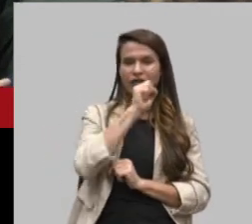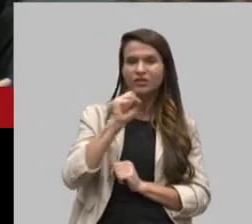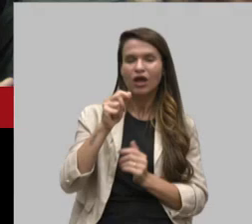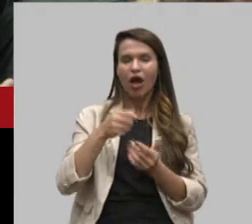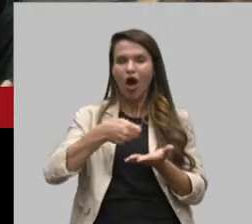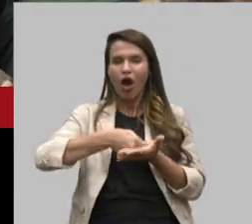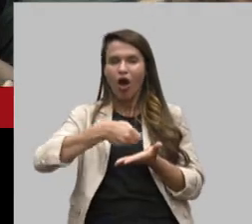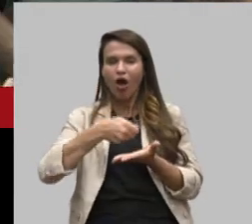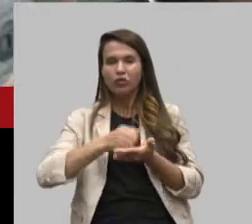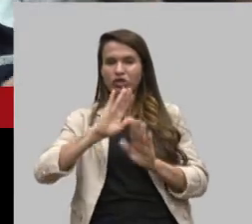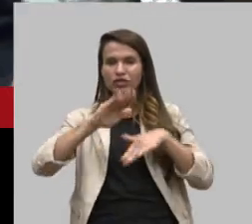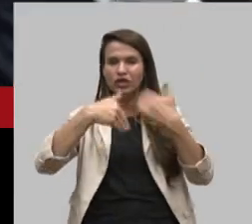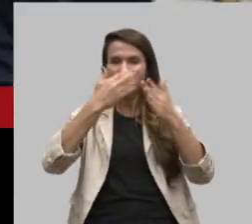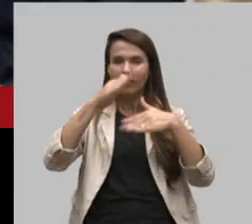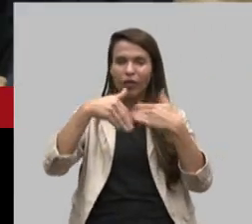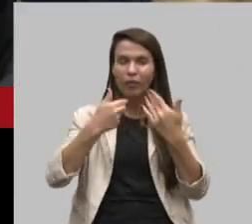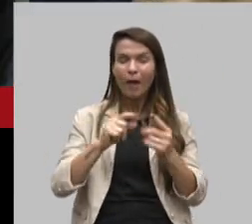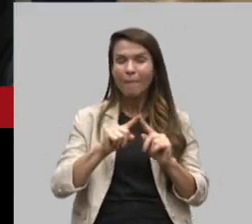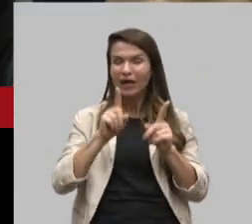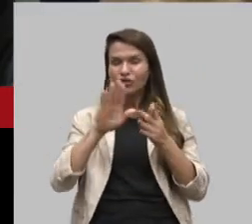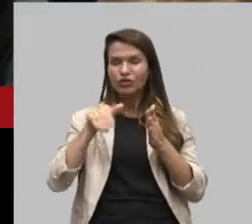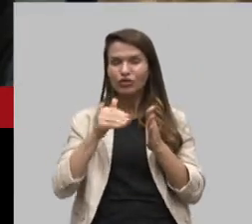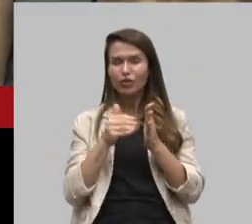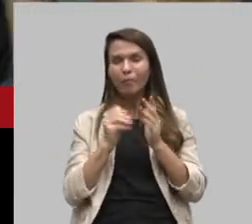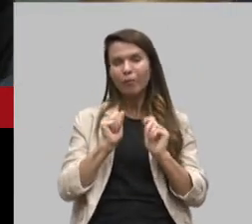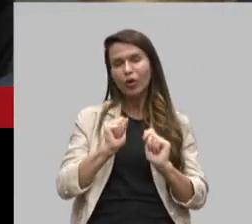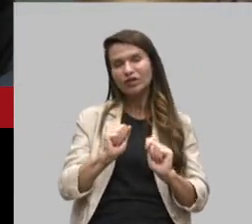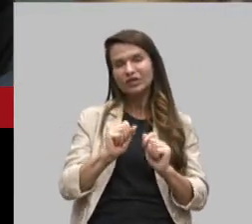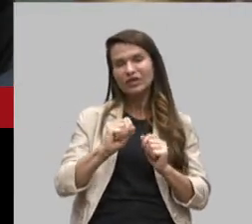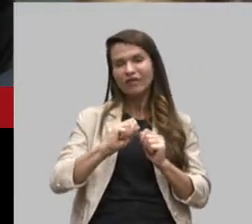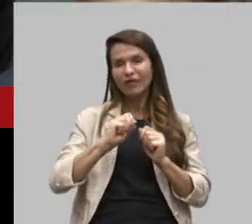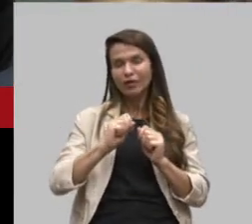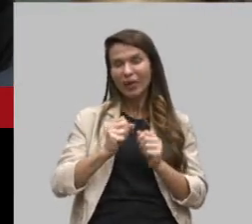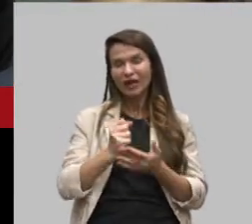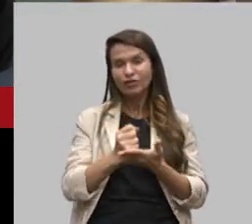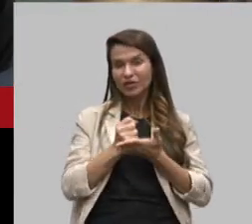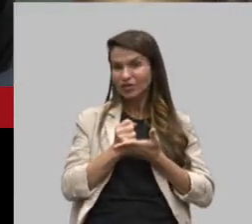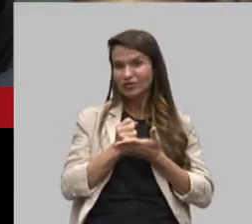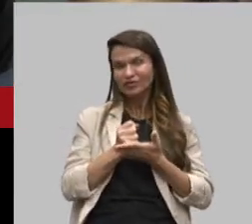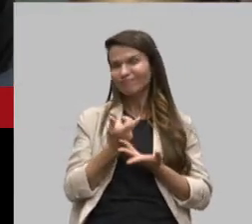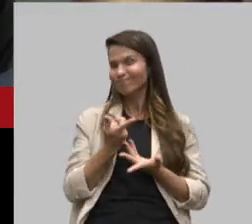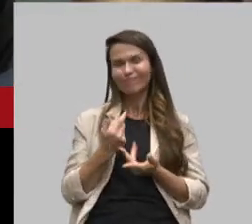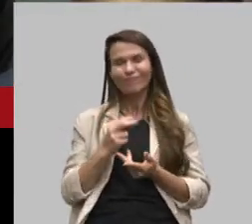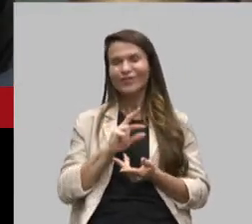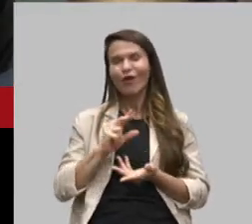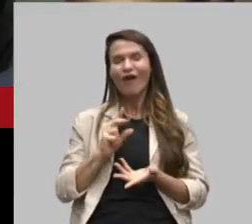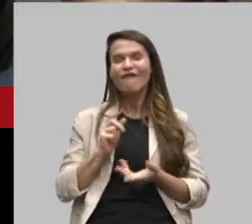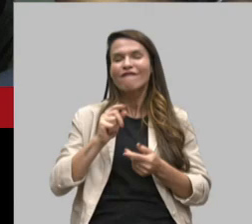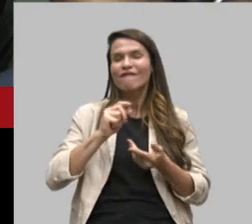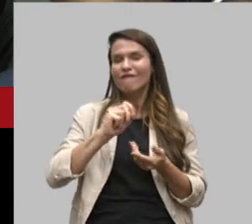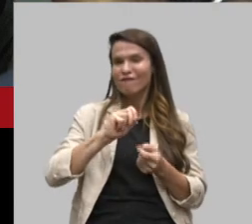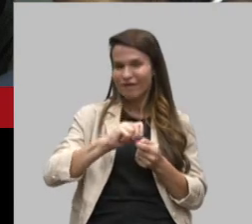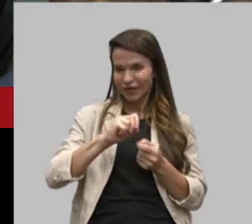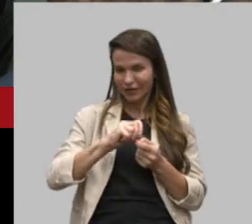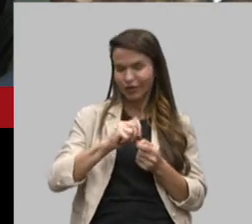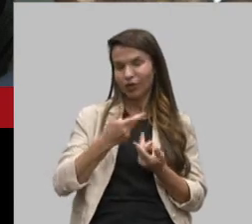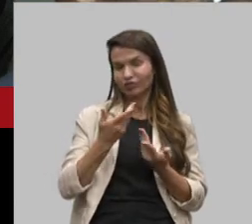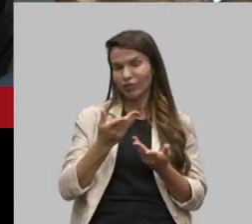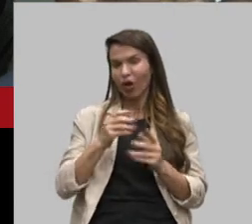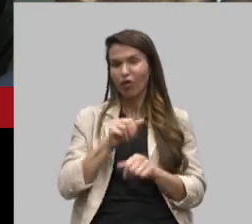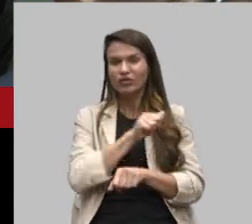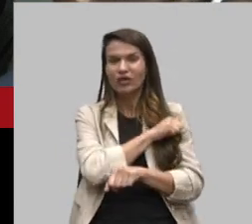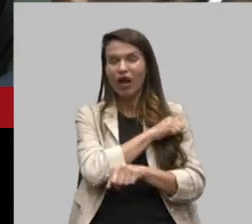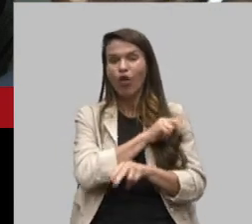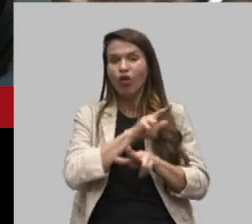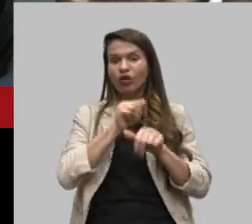de desenvolvimento mas tudo aquilo que poderia ser feito para nos ajudar não é realizado quantos alunos nunca tiveram